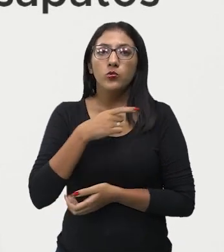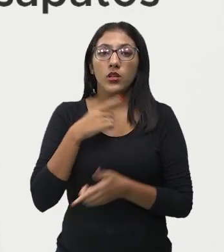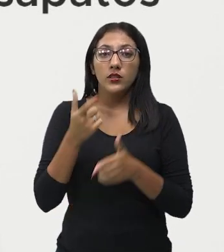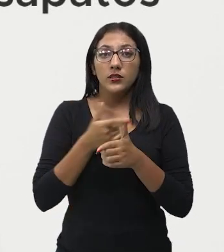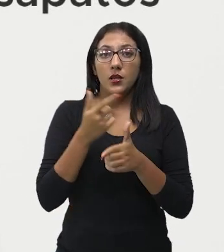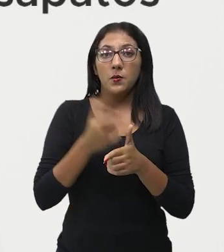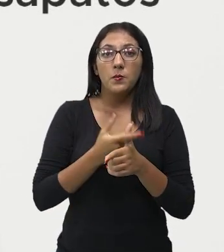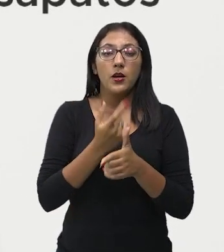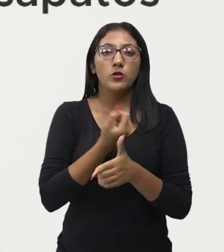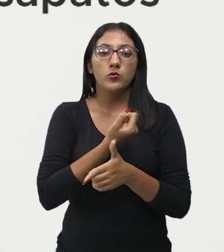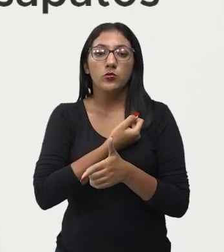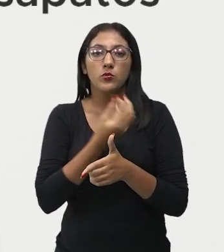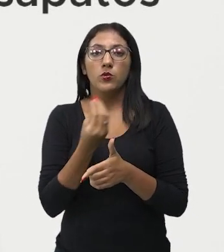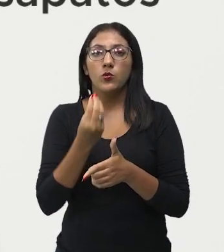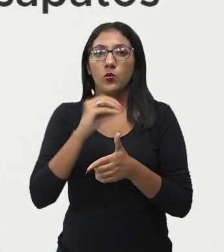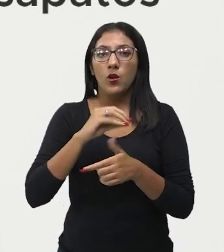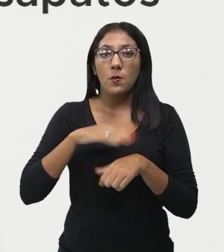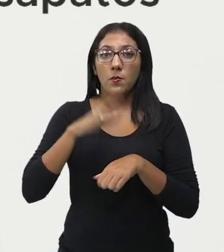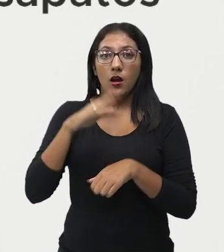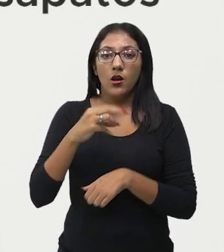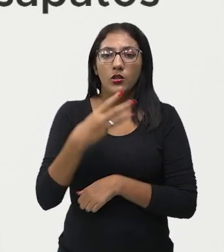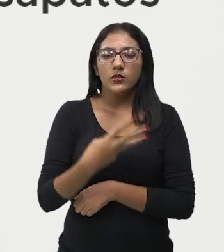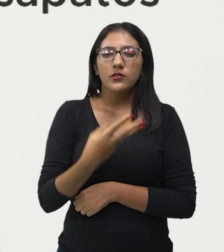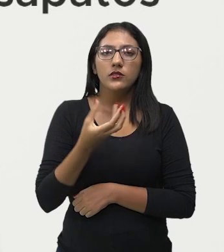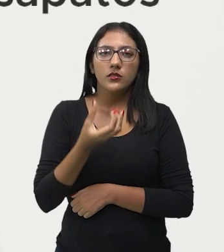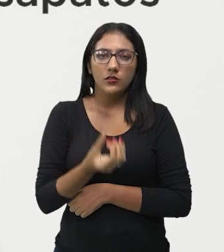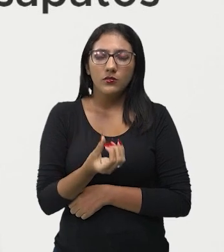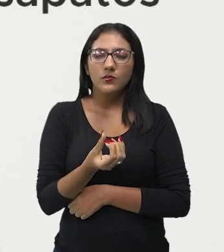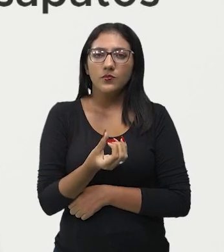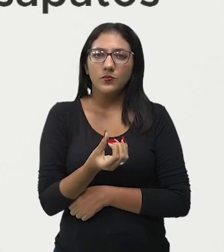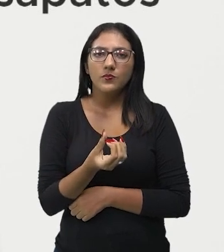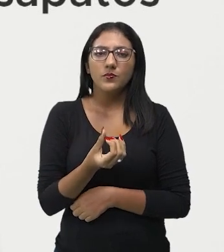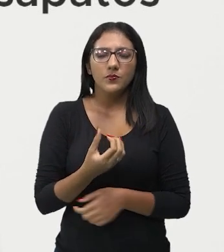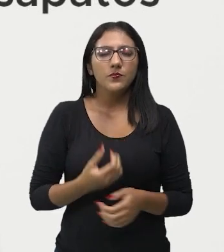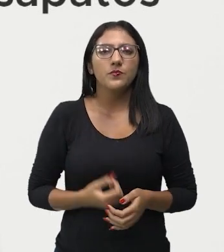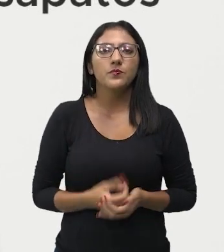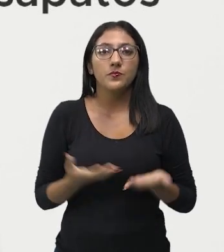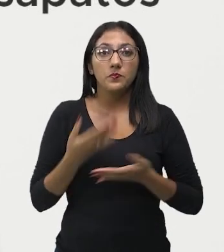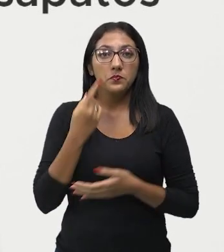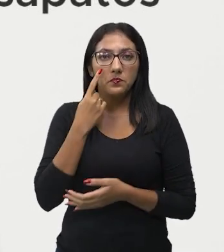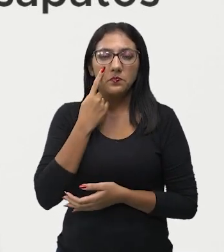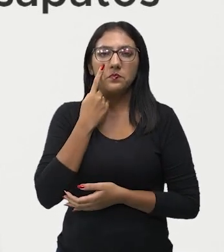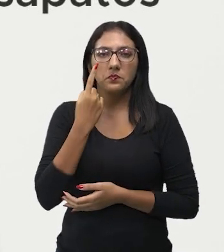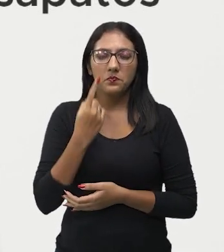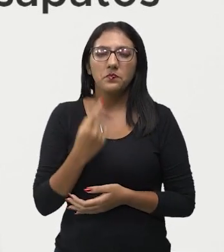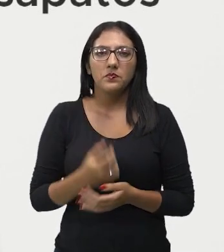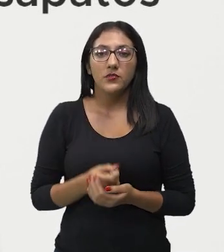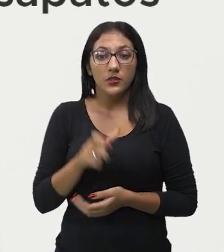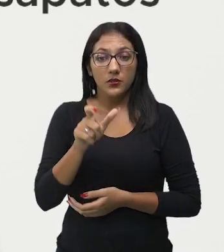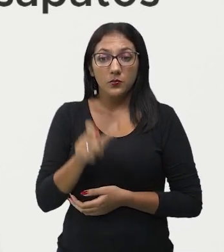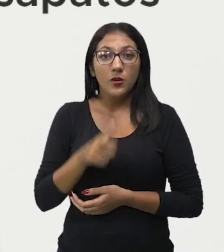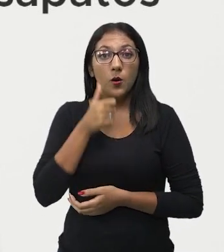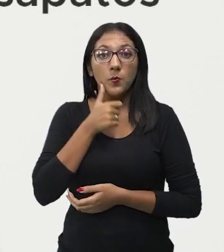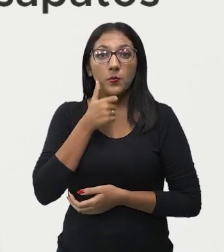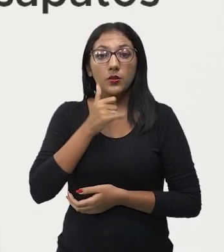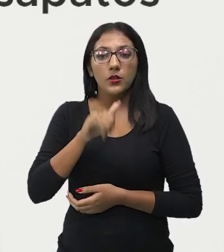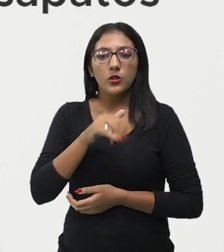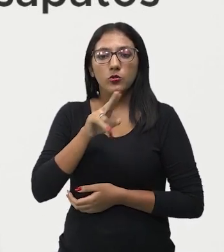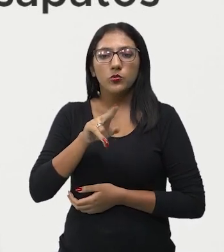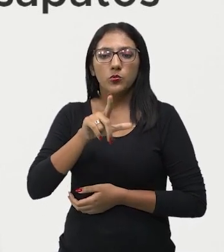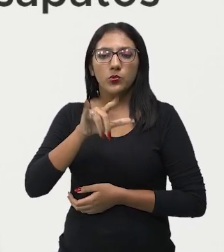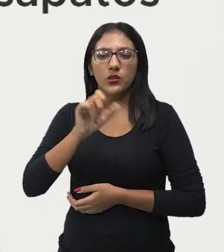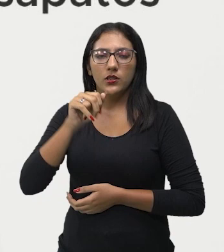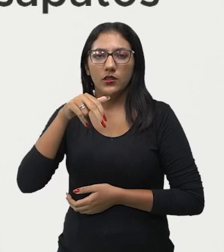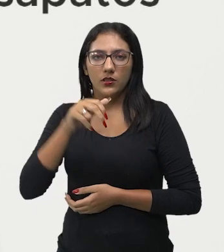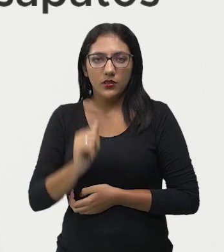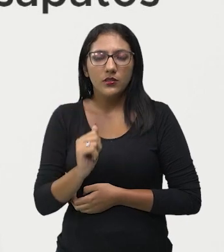sapatos com numeração maior que 36? Veja só, pessoal, a Juliana, ela fez uma